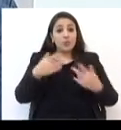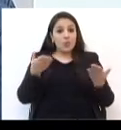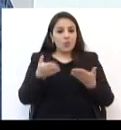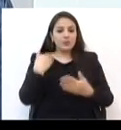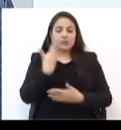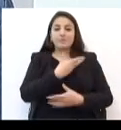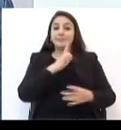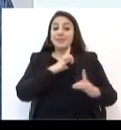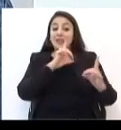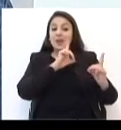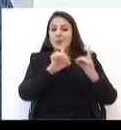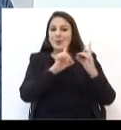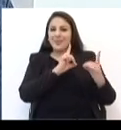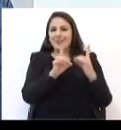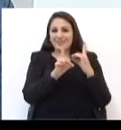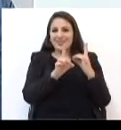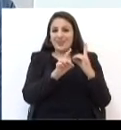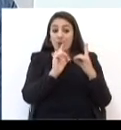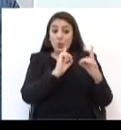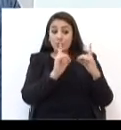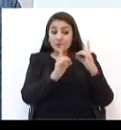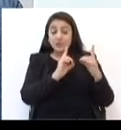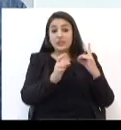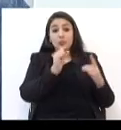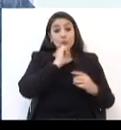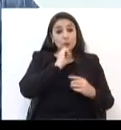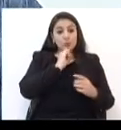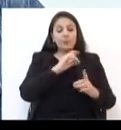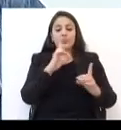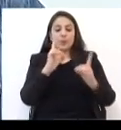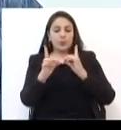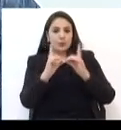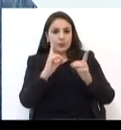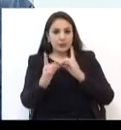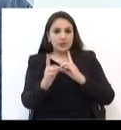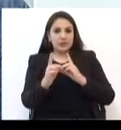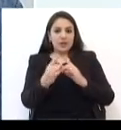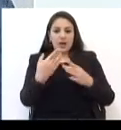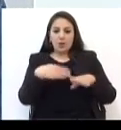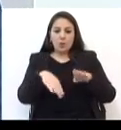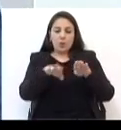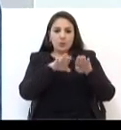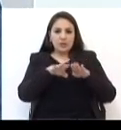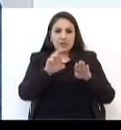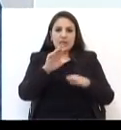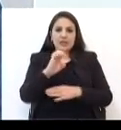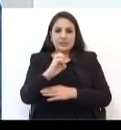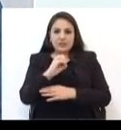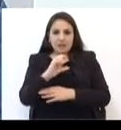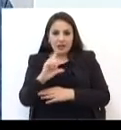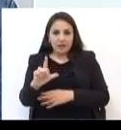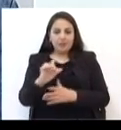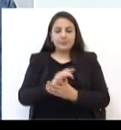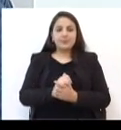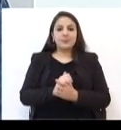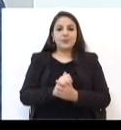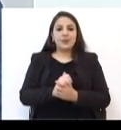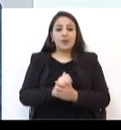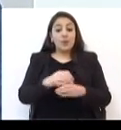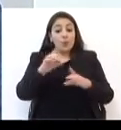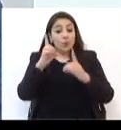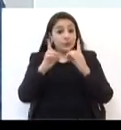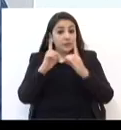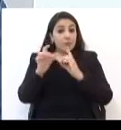temos coordenadorias. Nós temos a coordenadoria do idoso, nós temos a coordenadoria da igualdade racial, coordenadoria